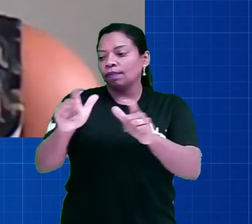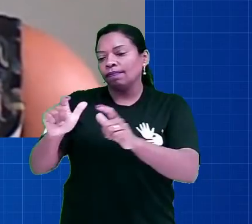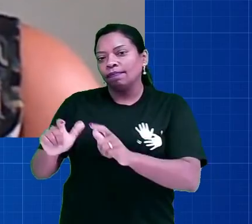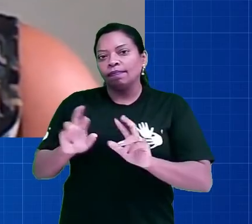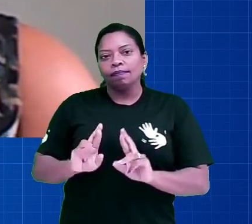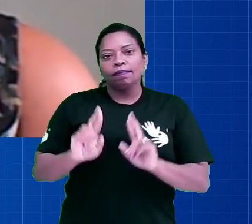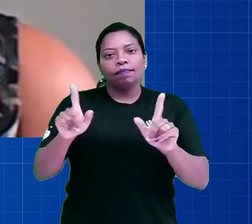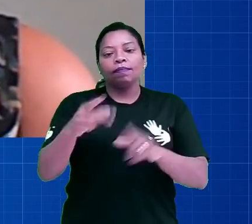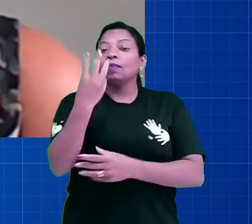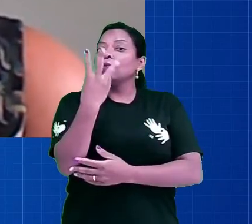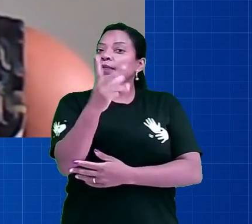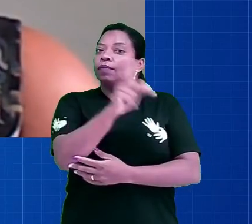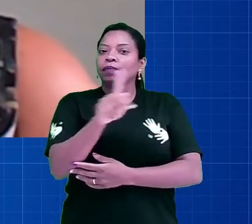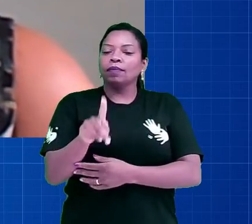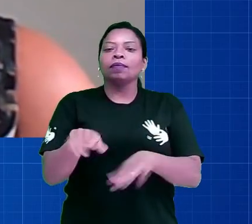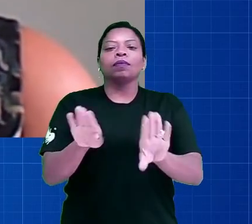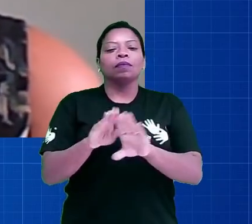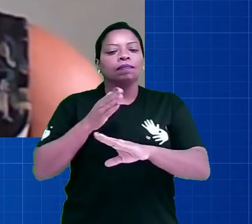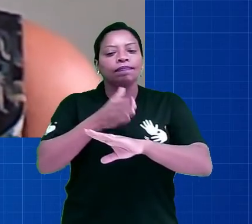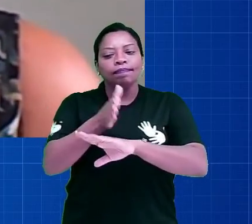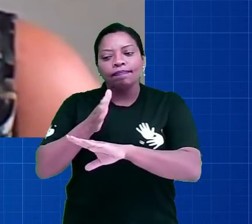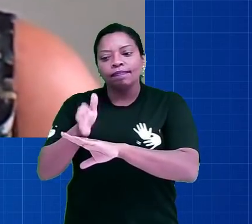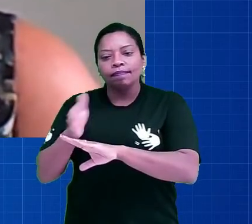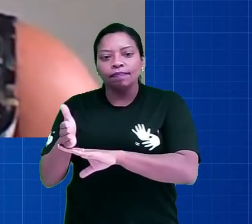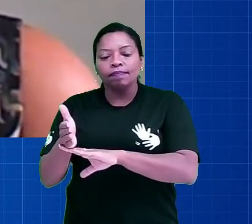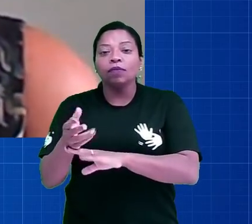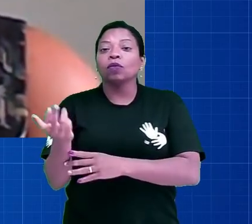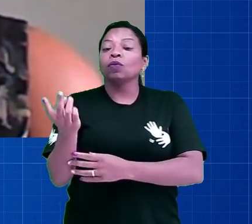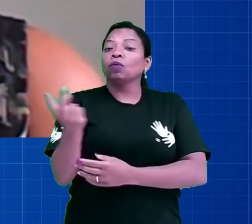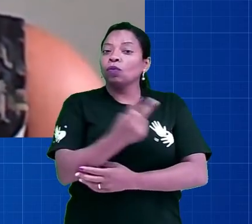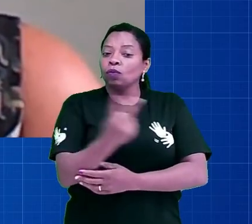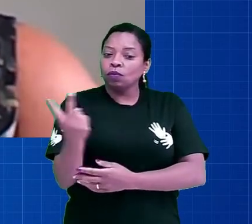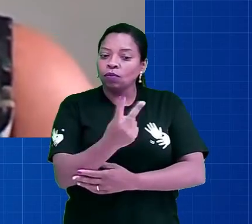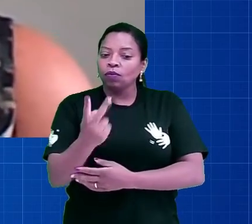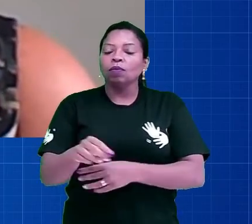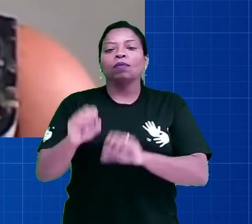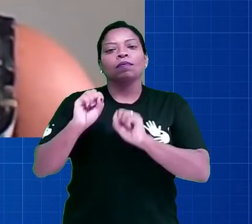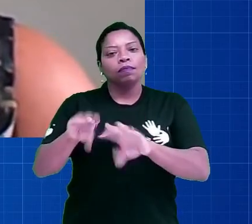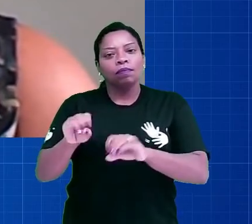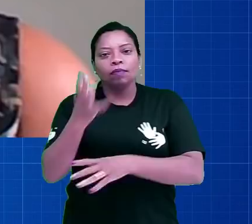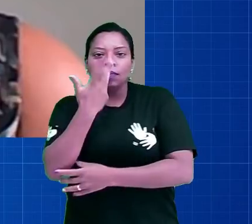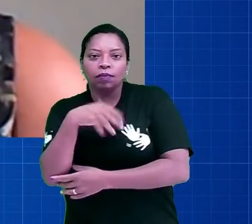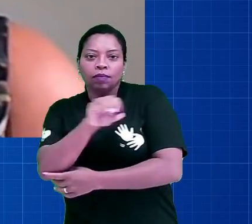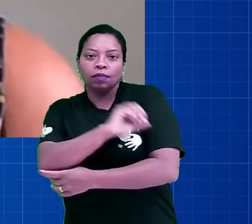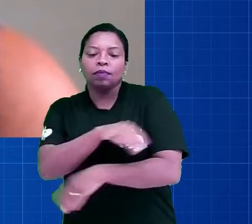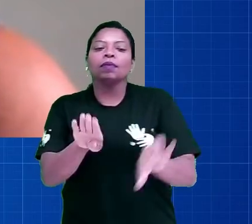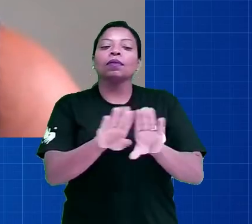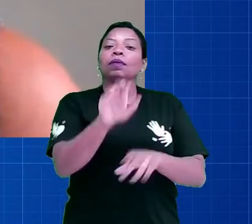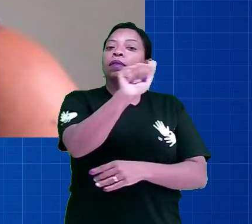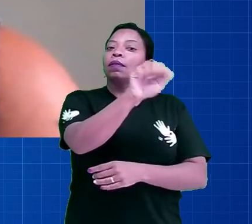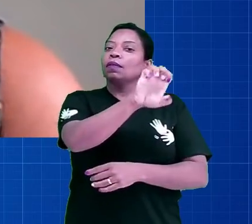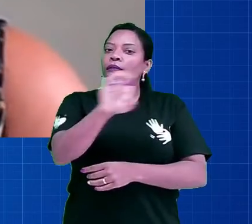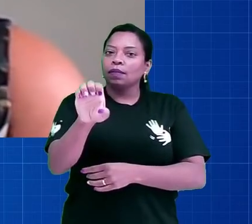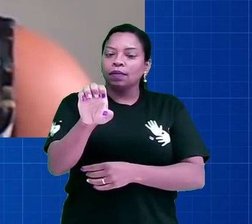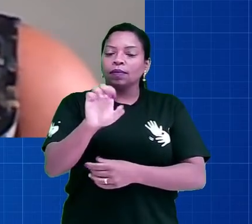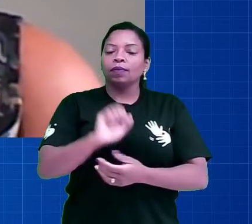CMEI, então são 3 CMEIs que nós temos, né? São 3 professoras que também fazem essa ponte entre o ensino, a